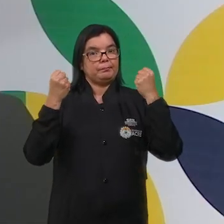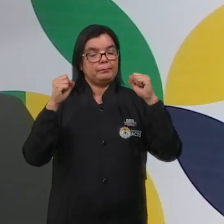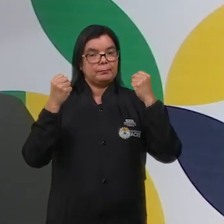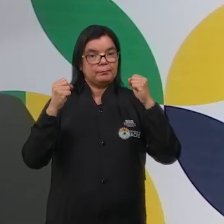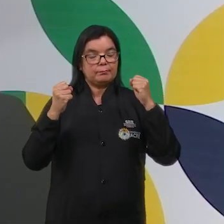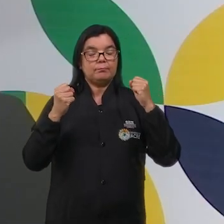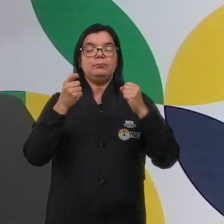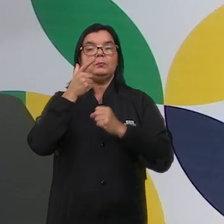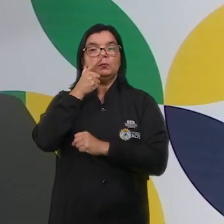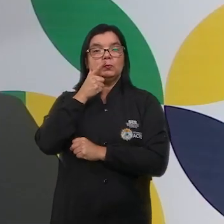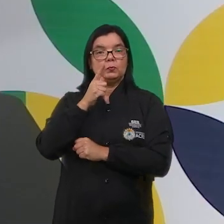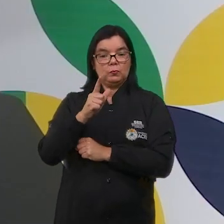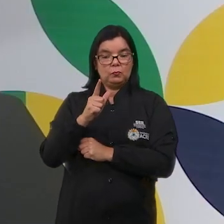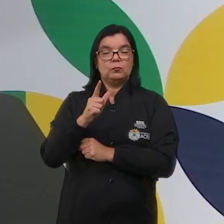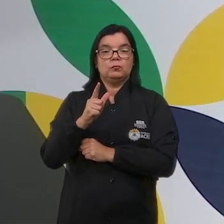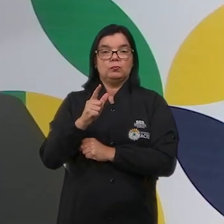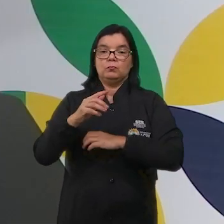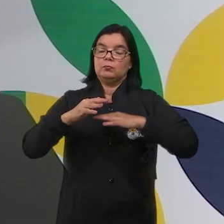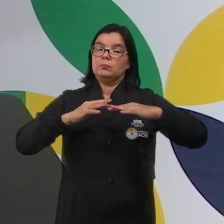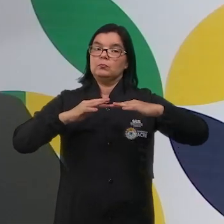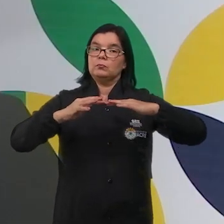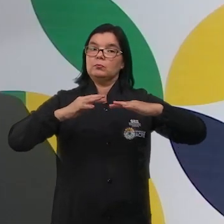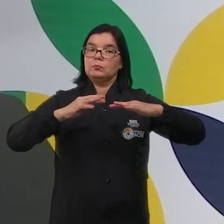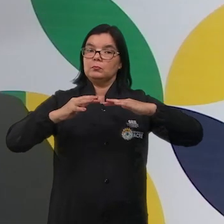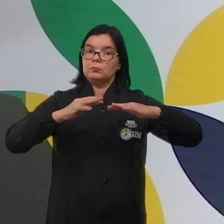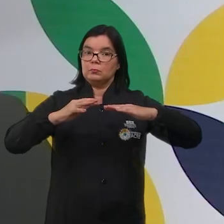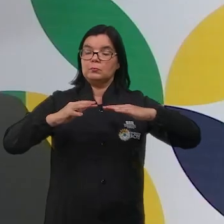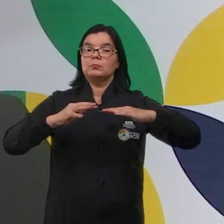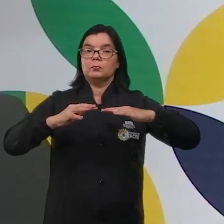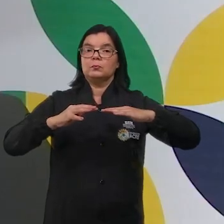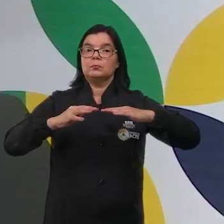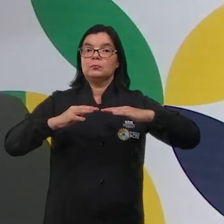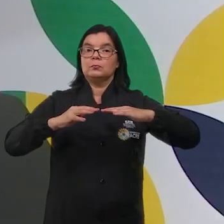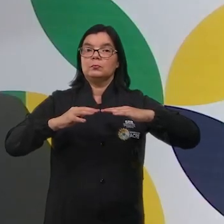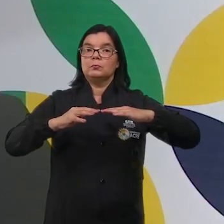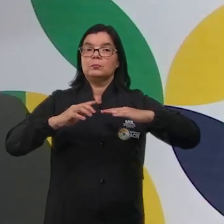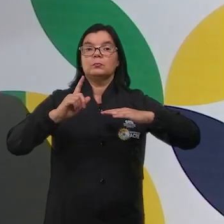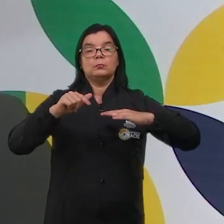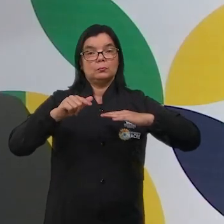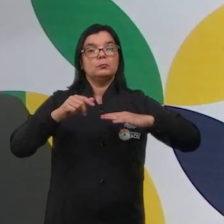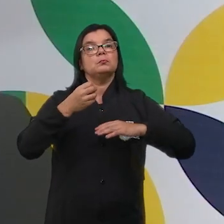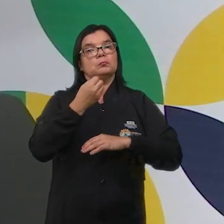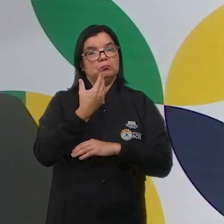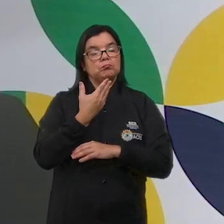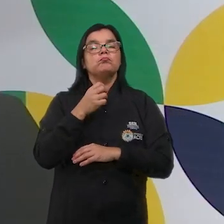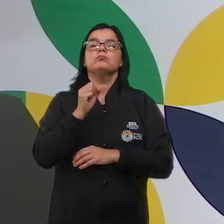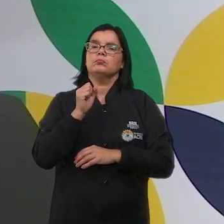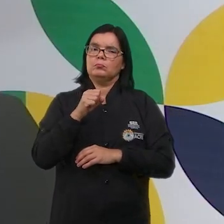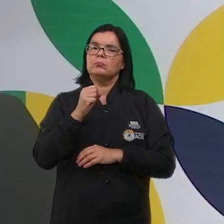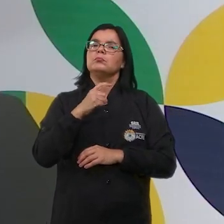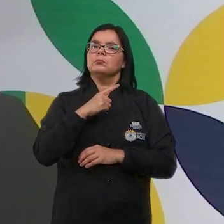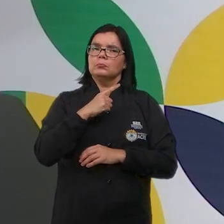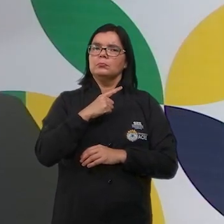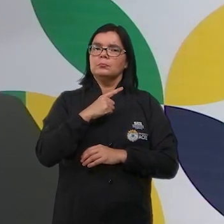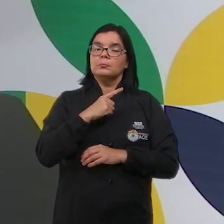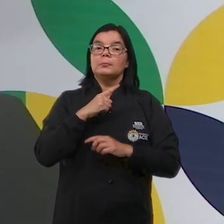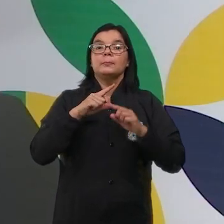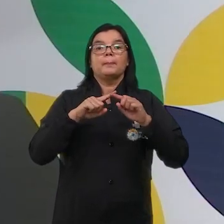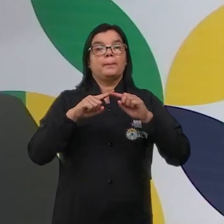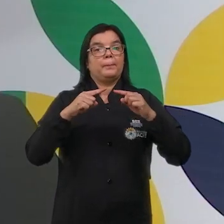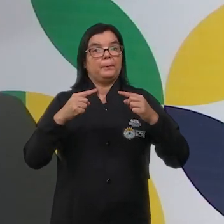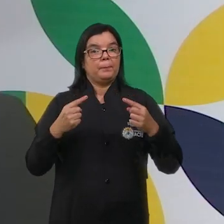para a realização do movimento, aquele efeito, ele vai ser vantajoso? Sim, eu vou obter o meu resultado.